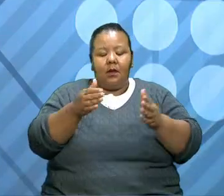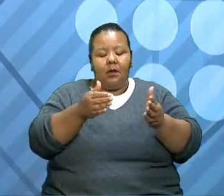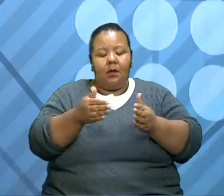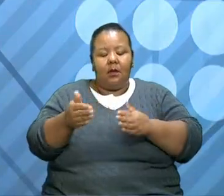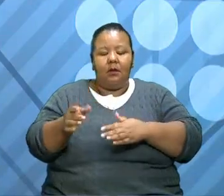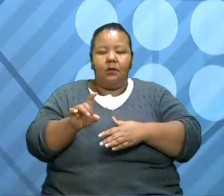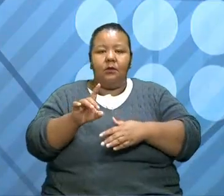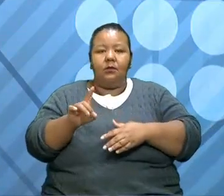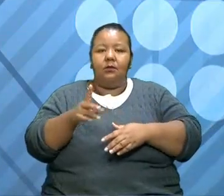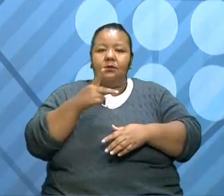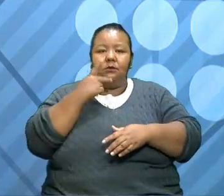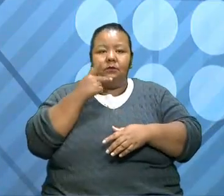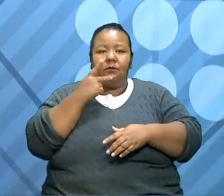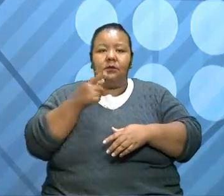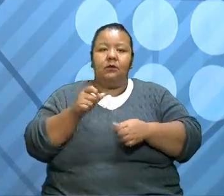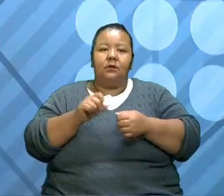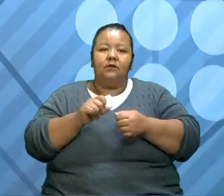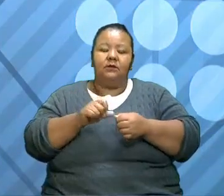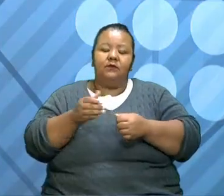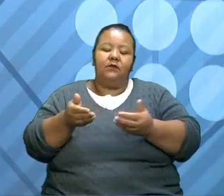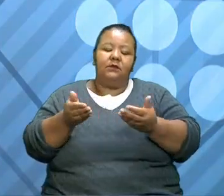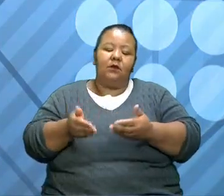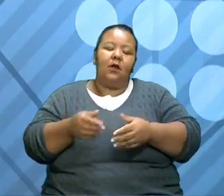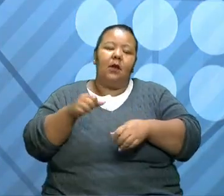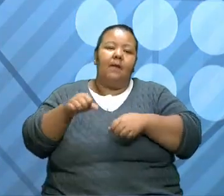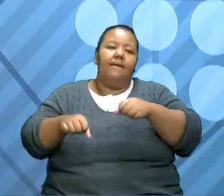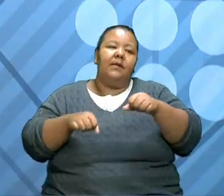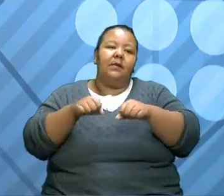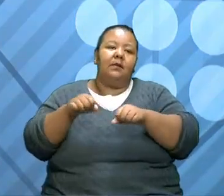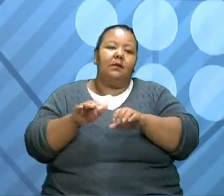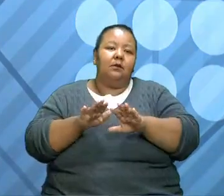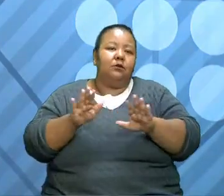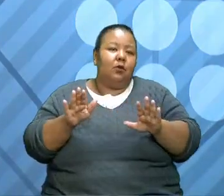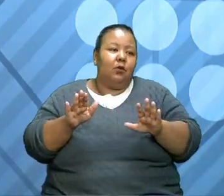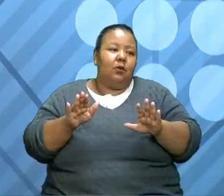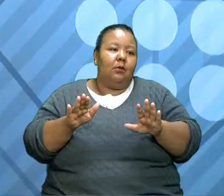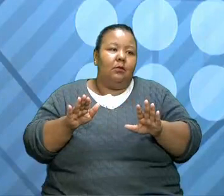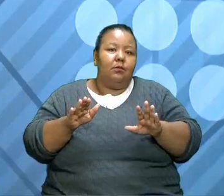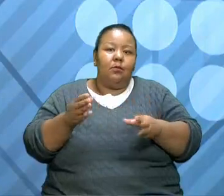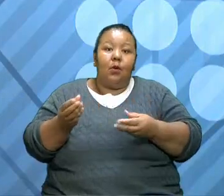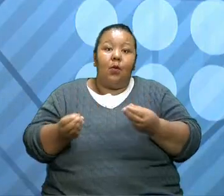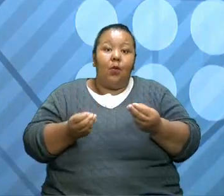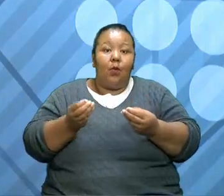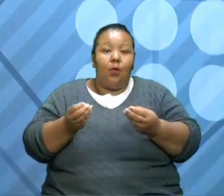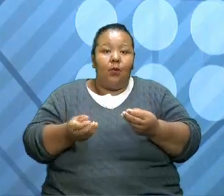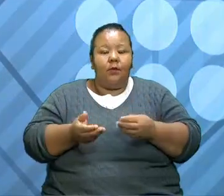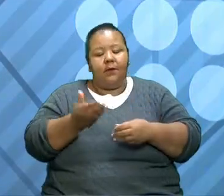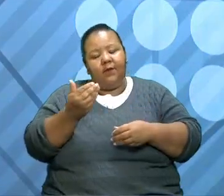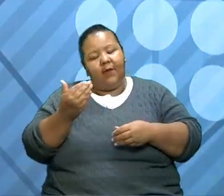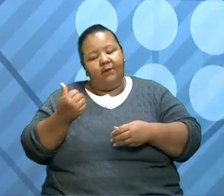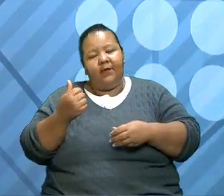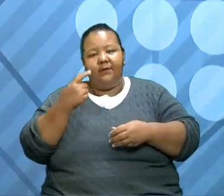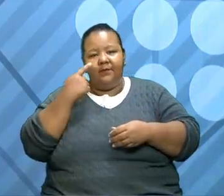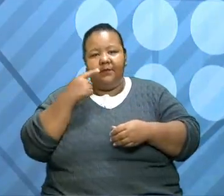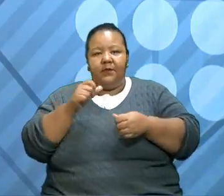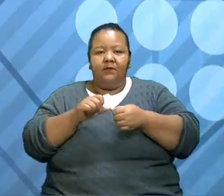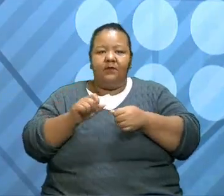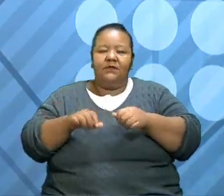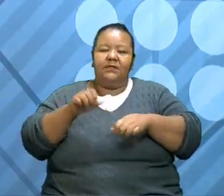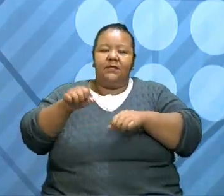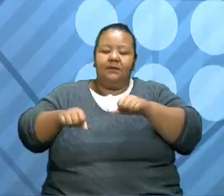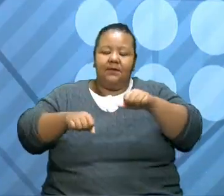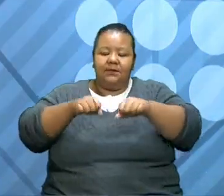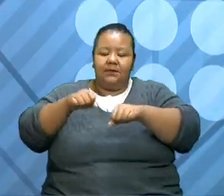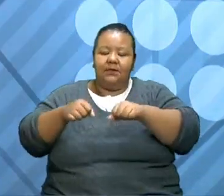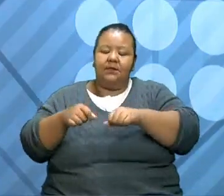é simplesmente falar assim, não, você tem que agora fazer a bicicleta. Como fazer a bicicleta? Então, aqui, ó, vem cá, vem comigo, vamos fazer a bicicleta.